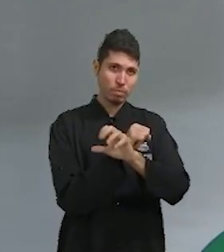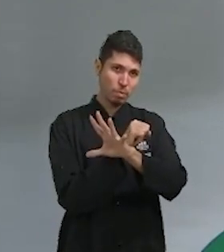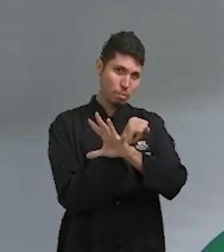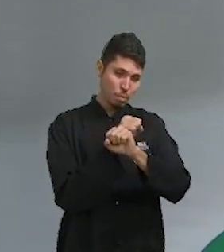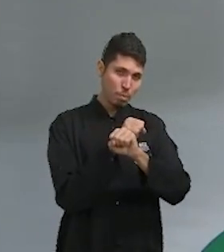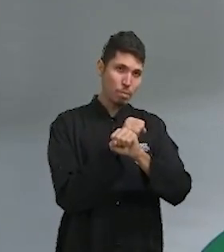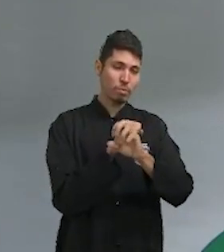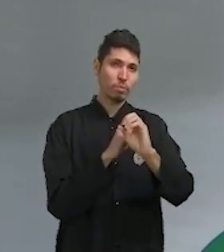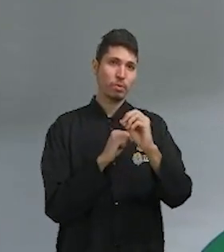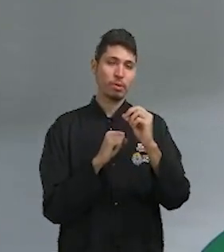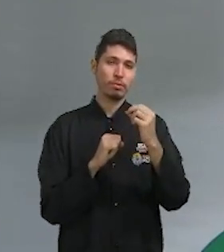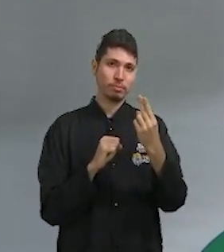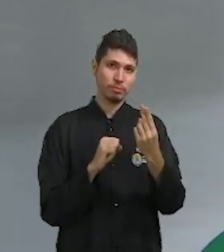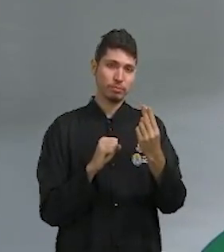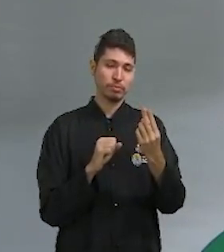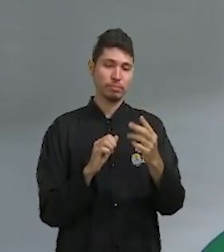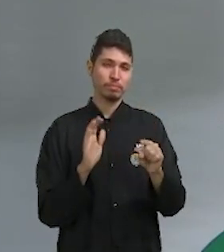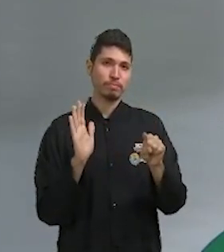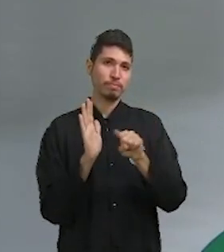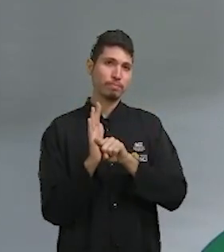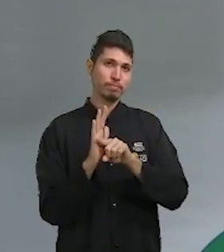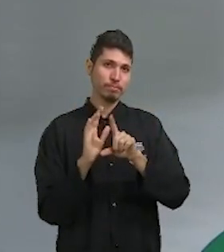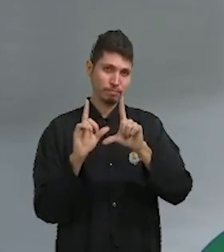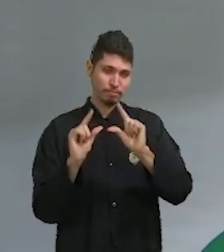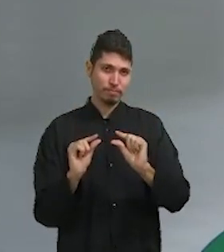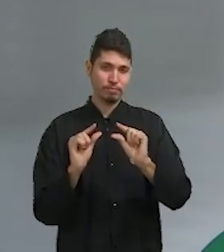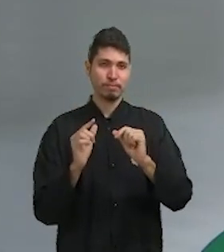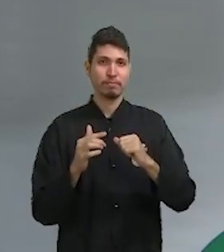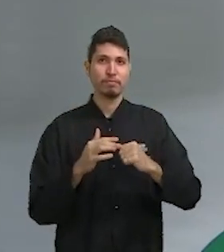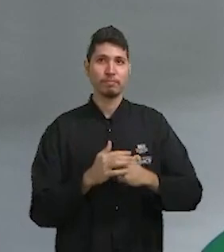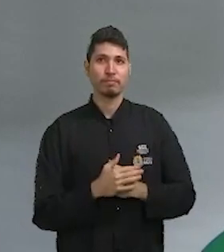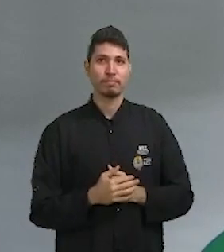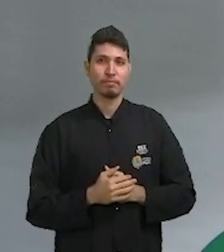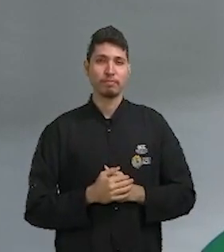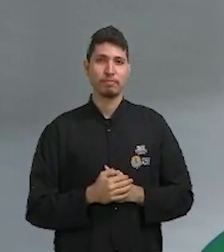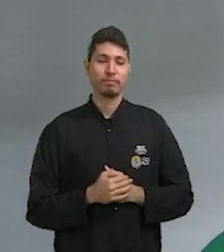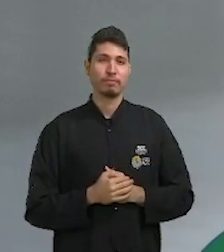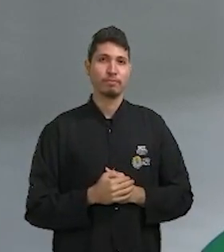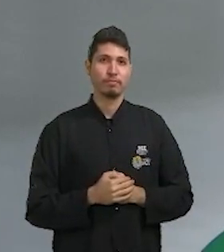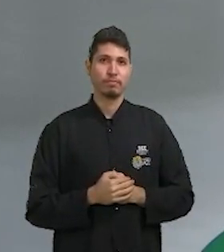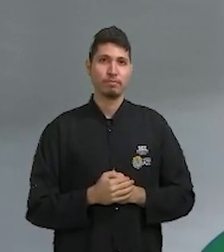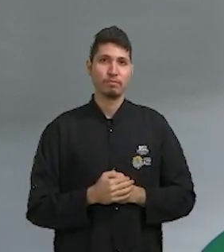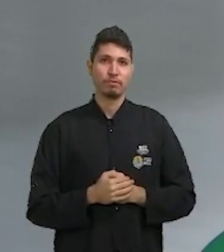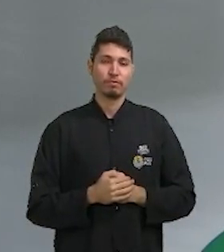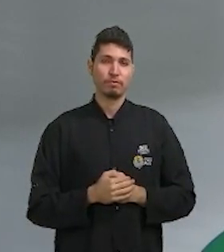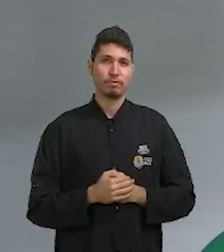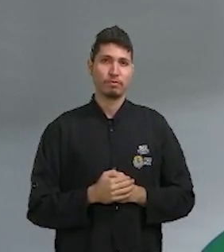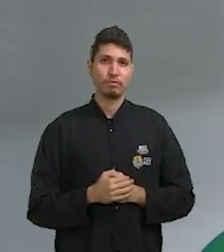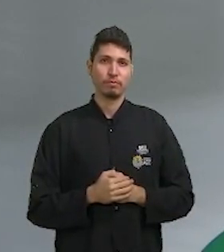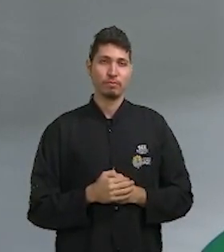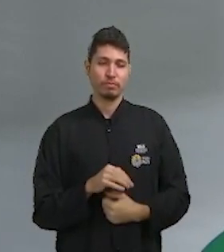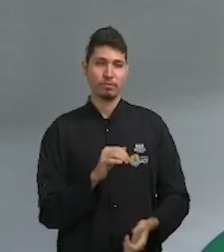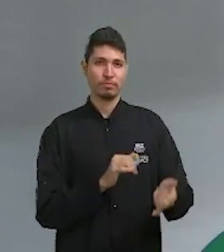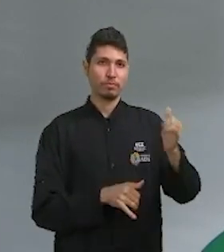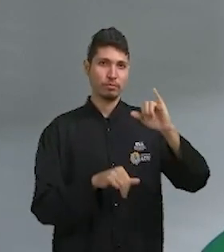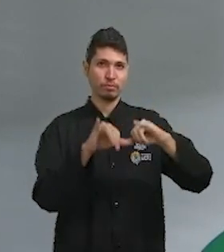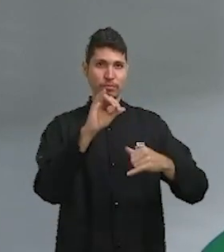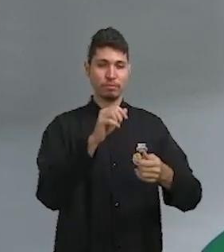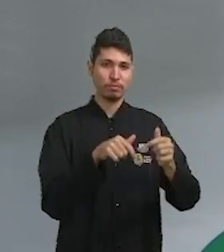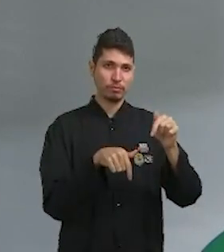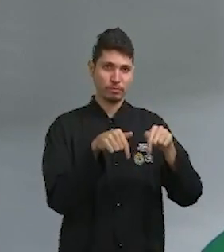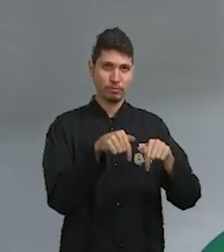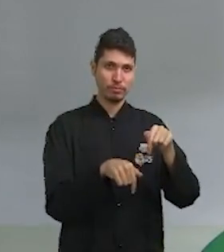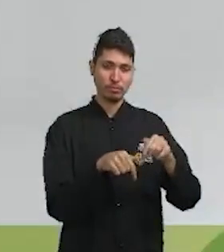uma ferramenta poderosa para prever a espontaneidade de reações e compreender